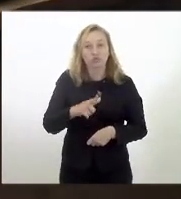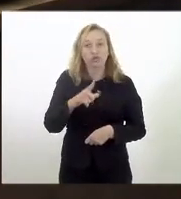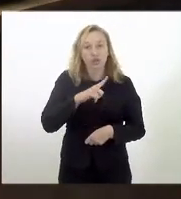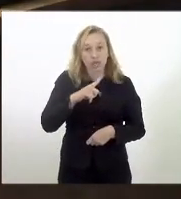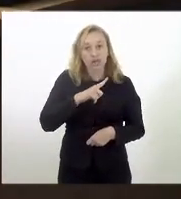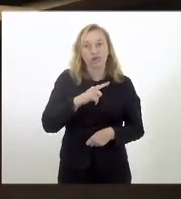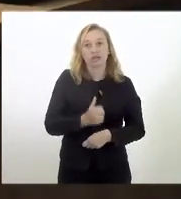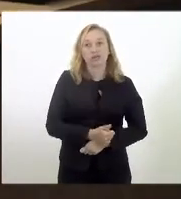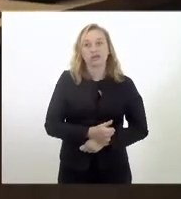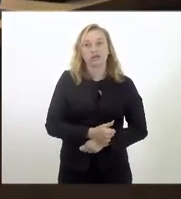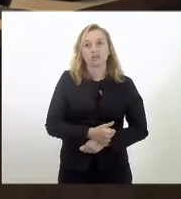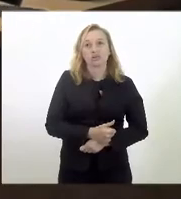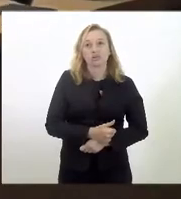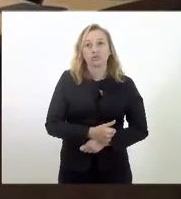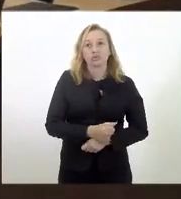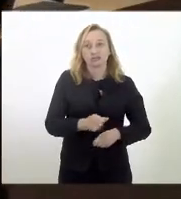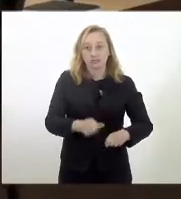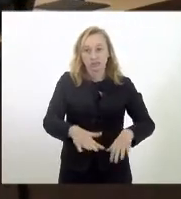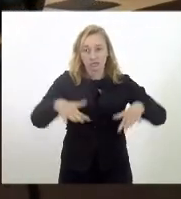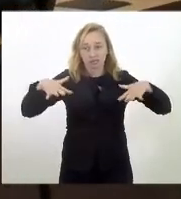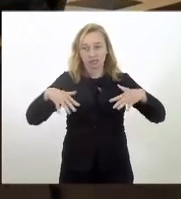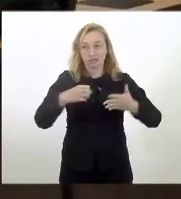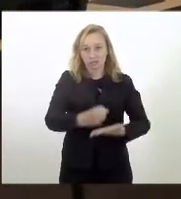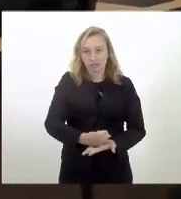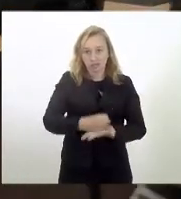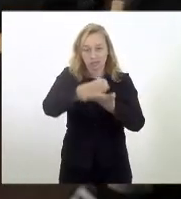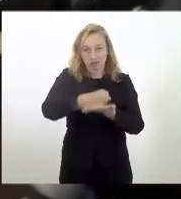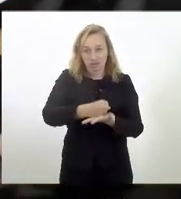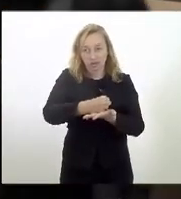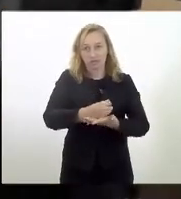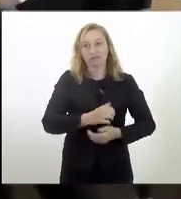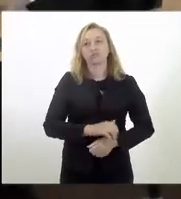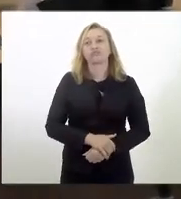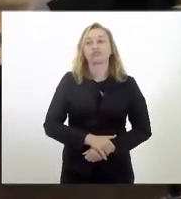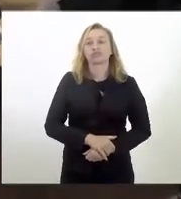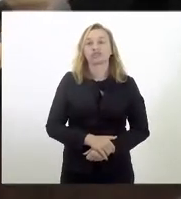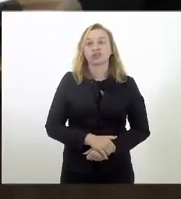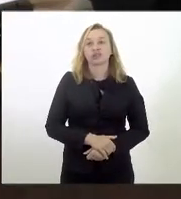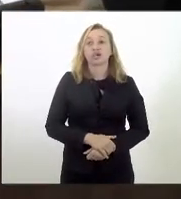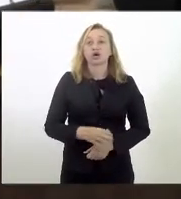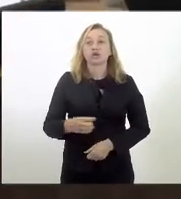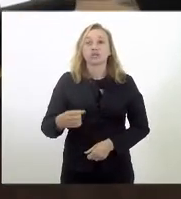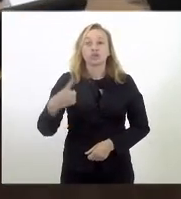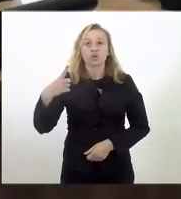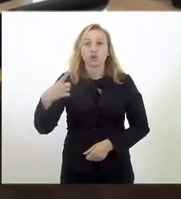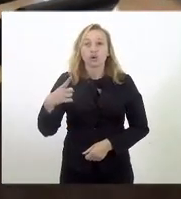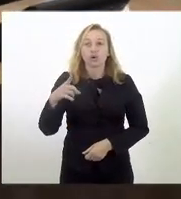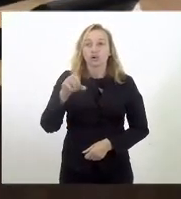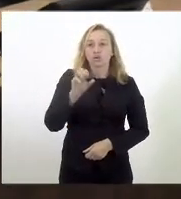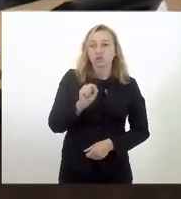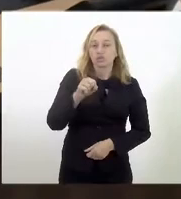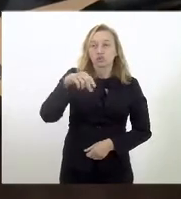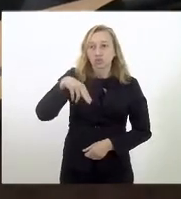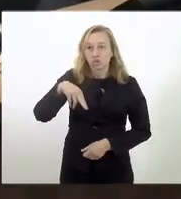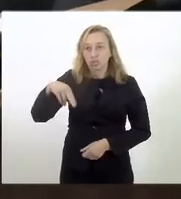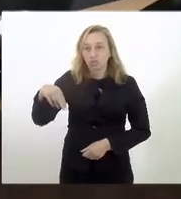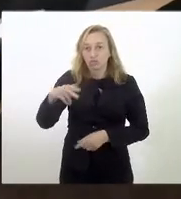uma Assembleia mais sustentável. Som, câmeras, por todo lado tem câmeras.